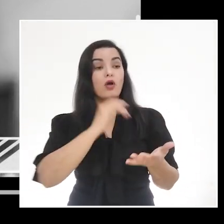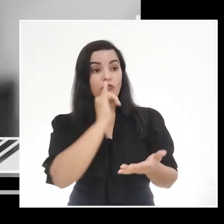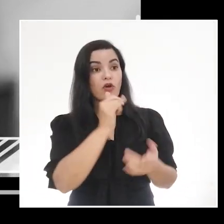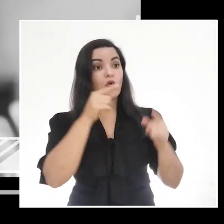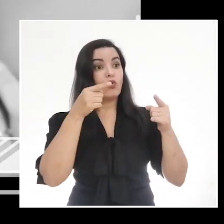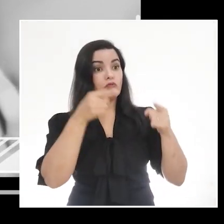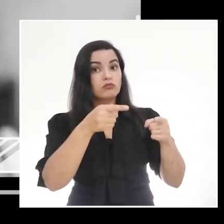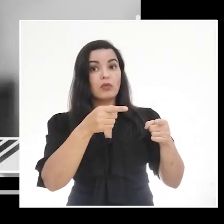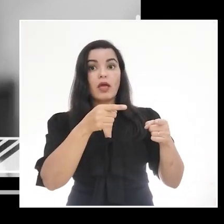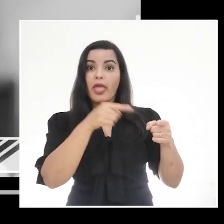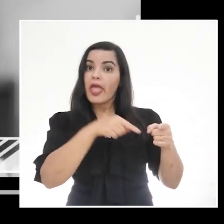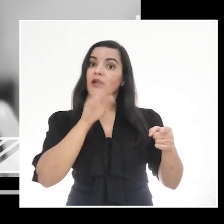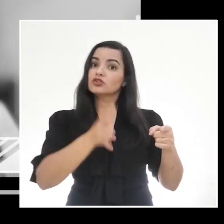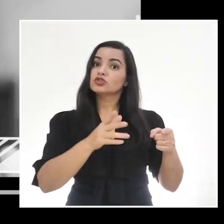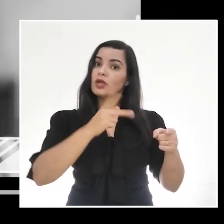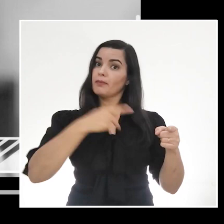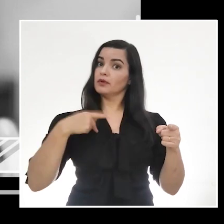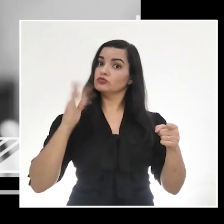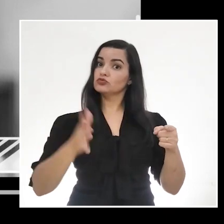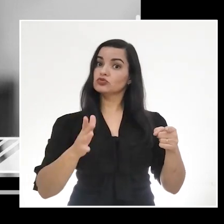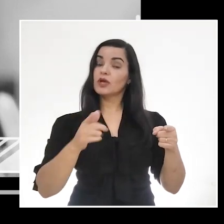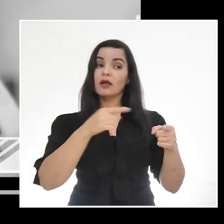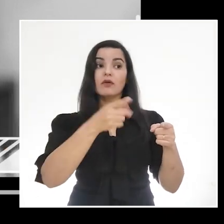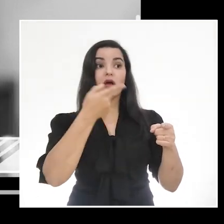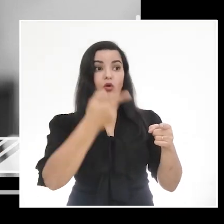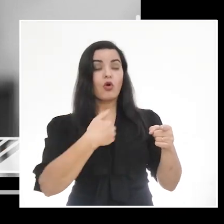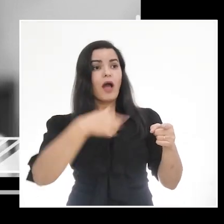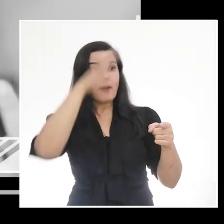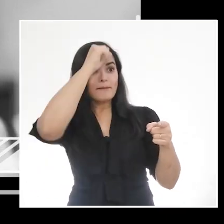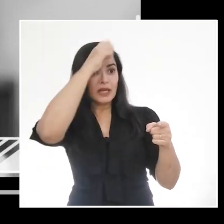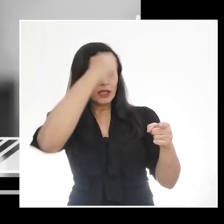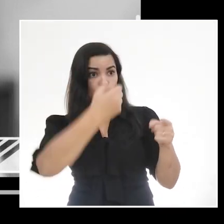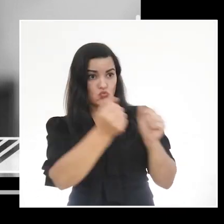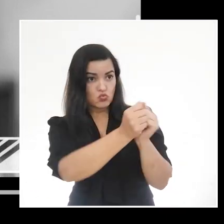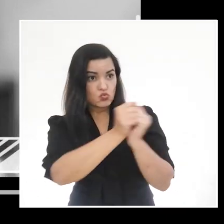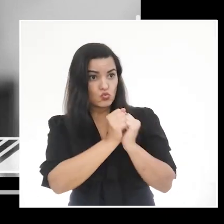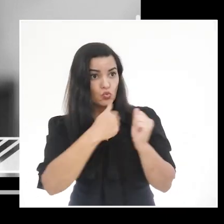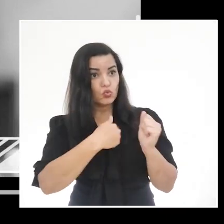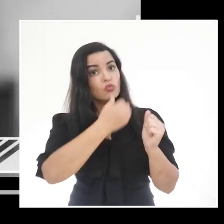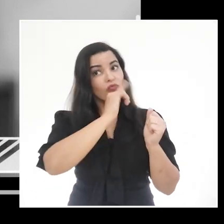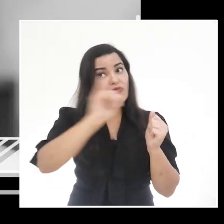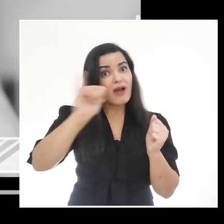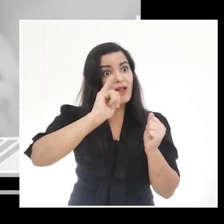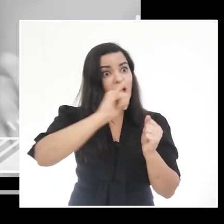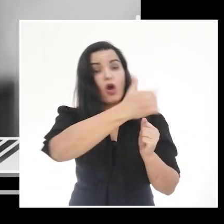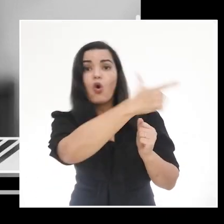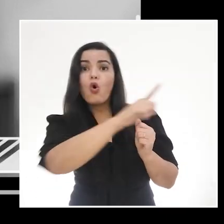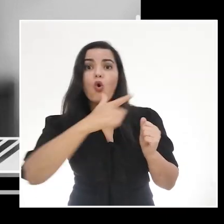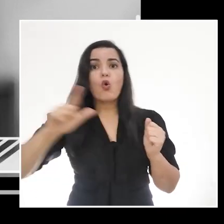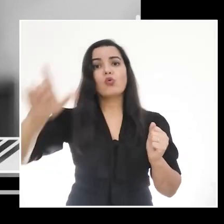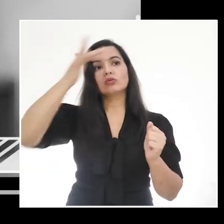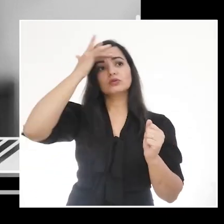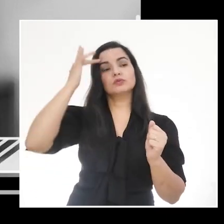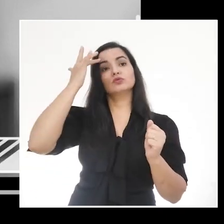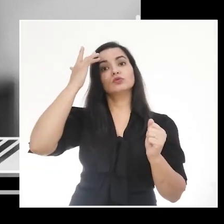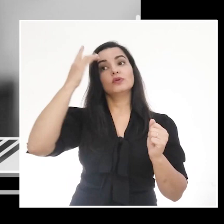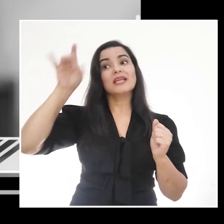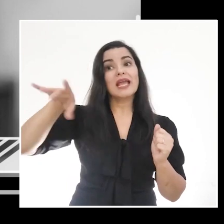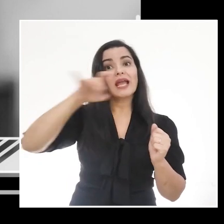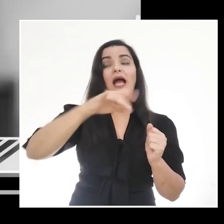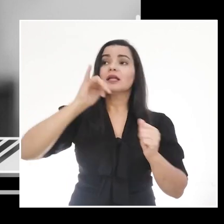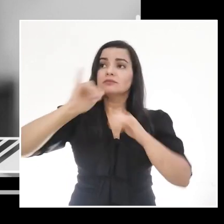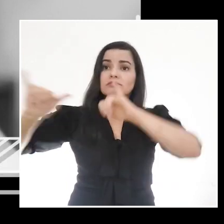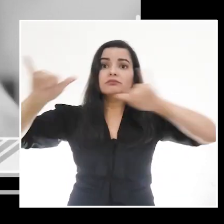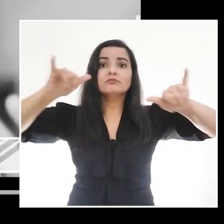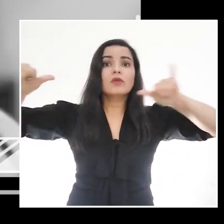apóstolo Paulo, e o apóstolo agora fala com ele quando ele já é um pastor. O que você aprendeu de mim, transmite a outras